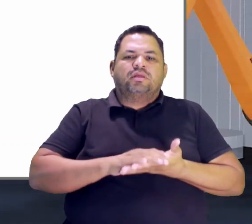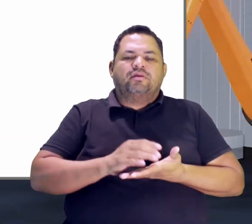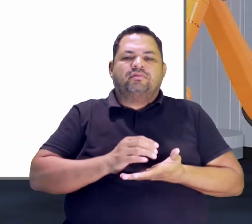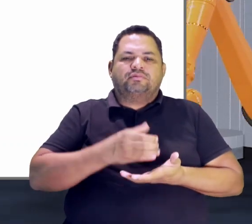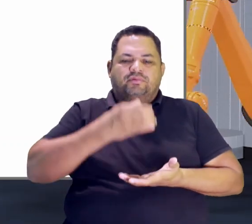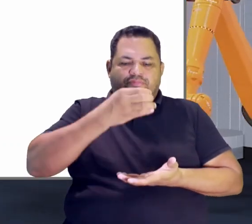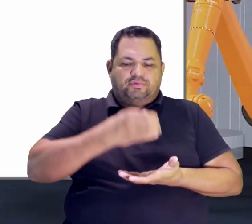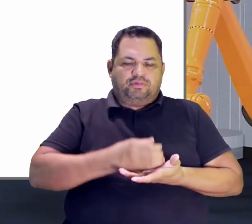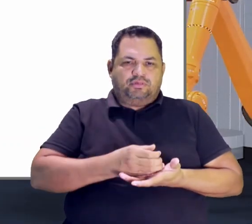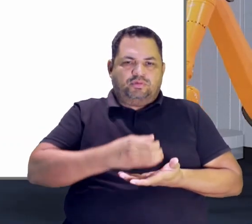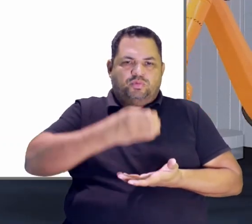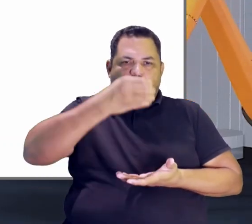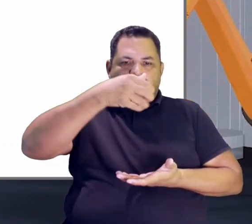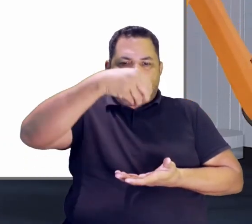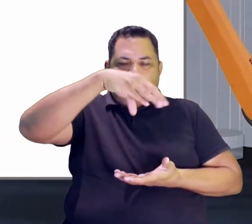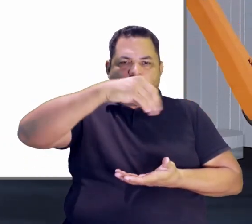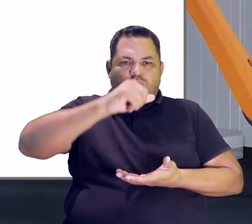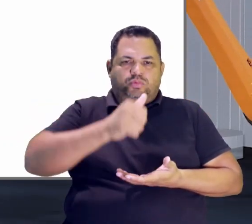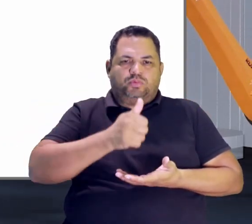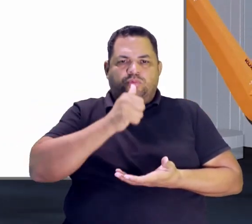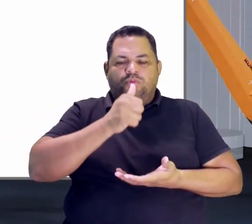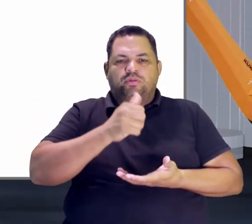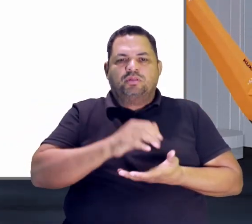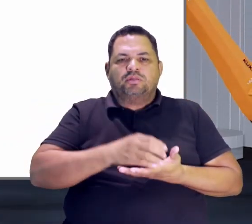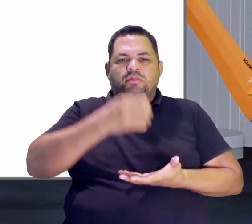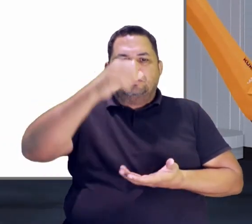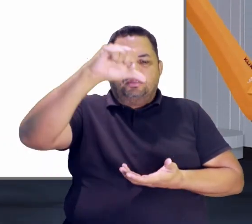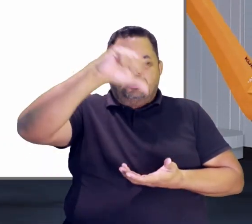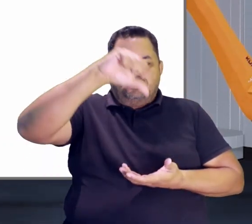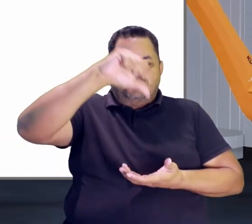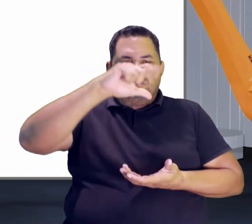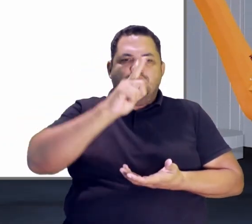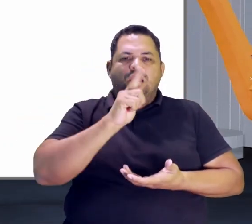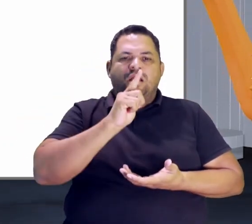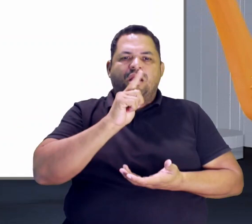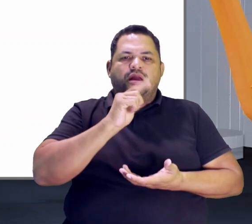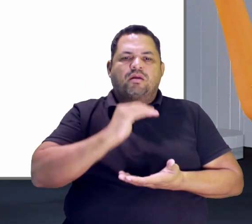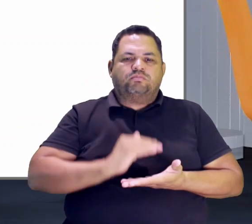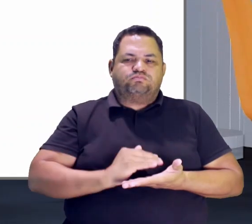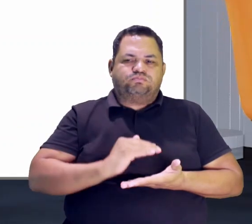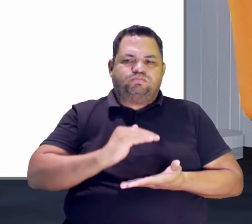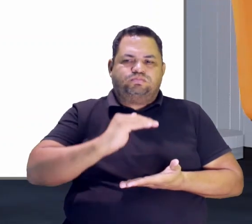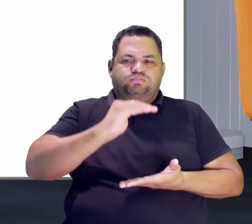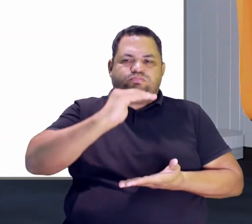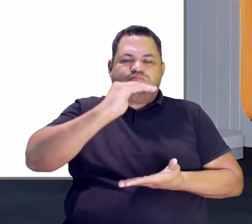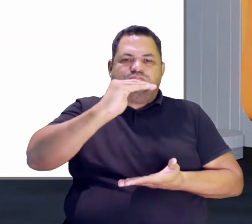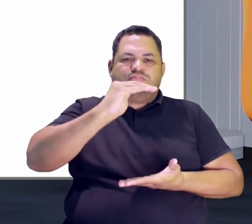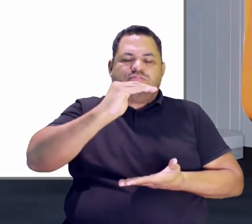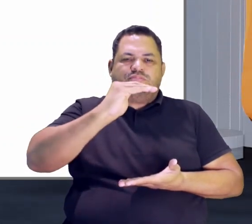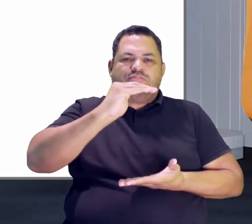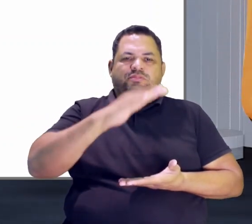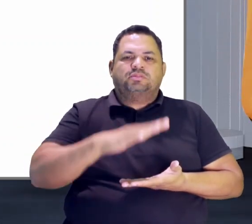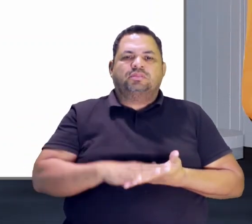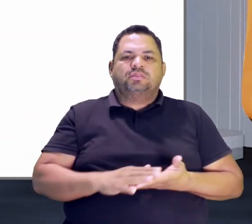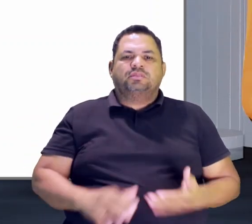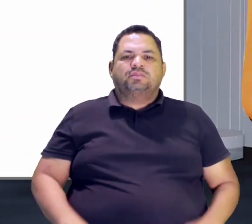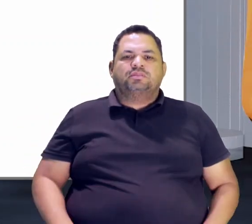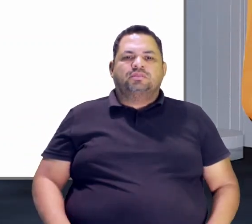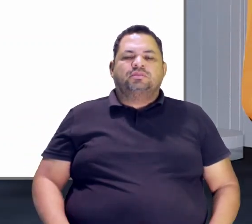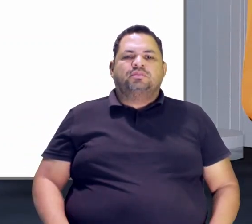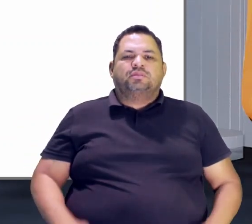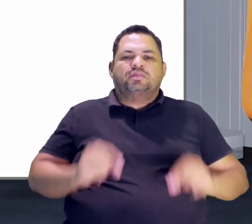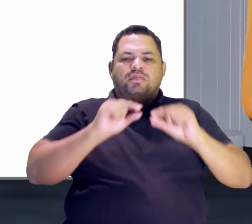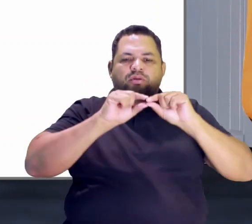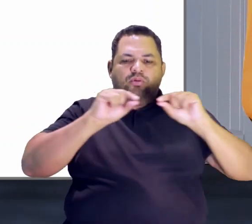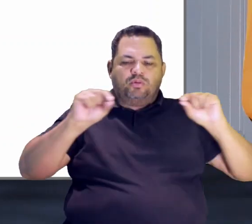litros, praticamente, enche ele de água, quase enche, né? E aí você vai fazer o seguinte, pega um